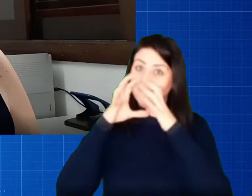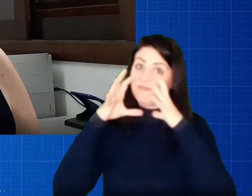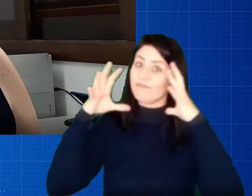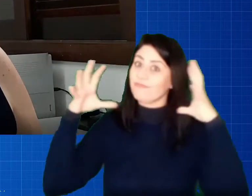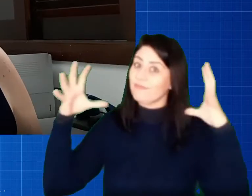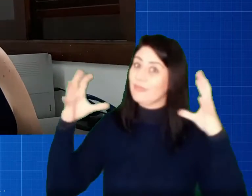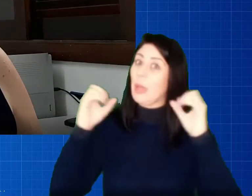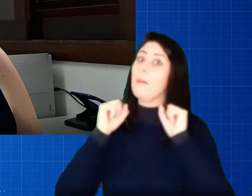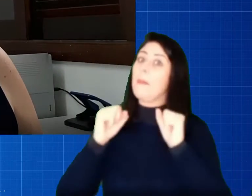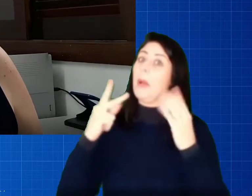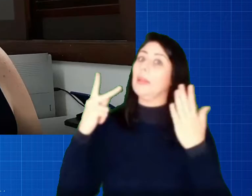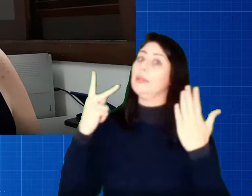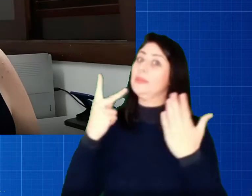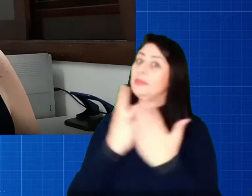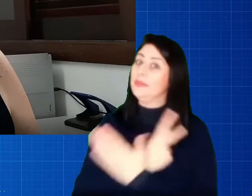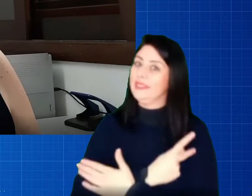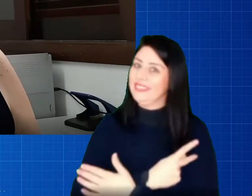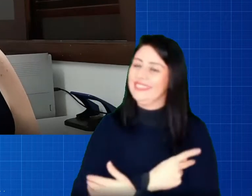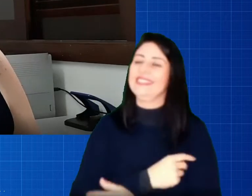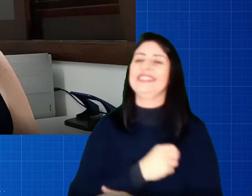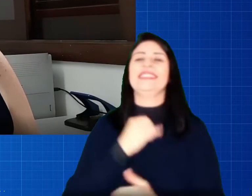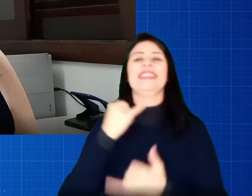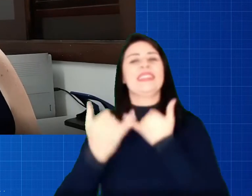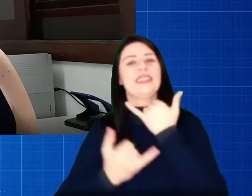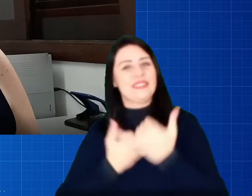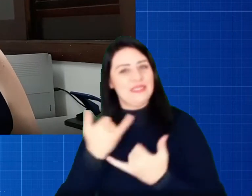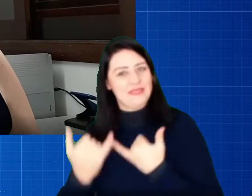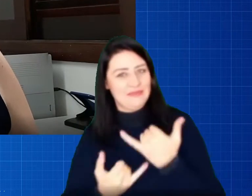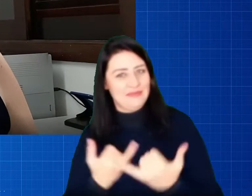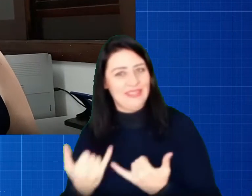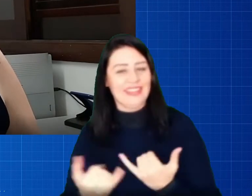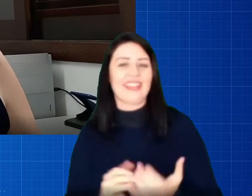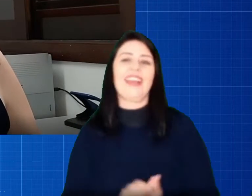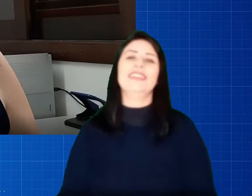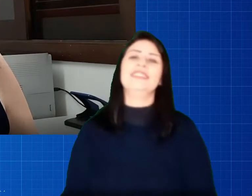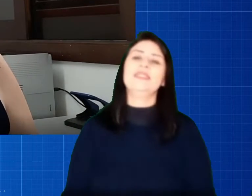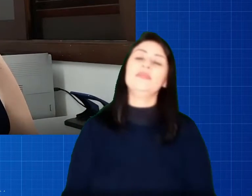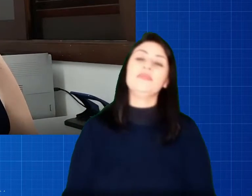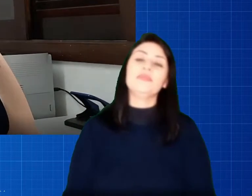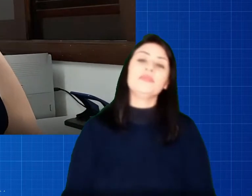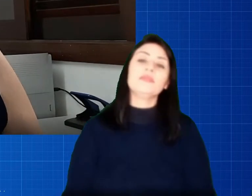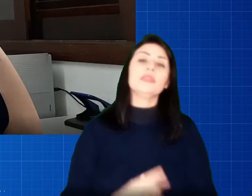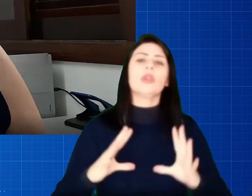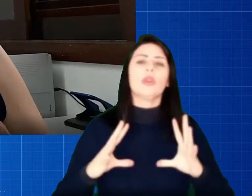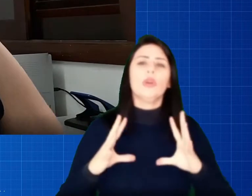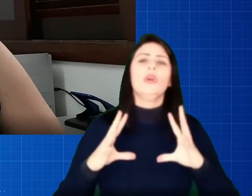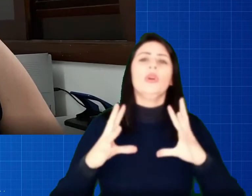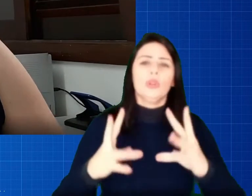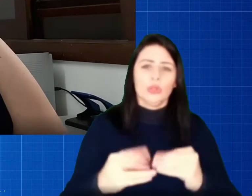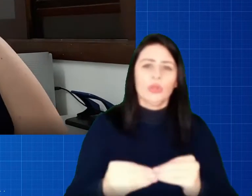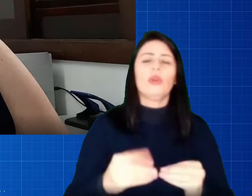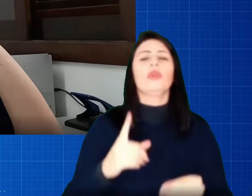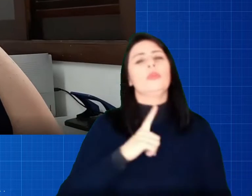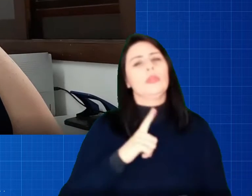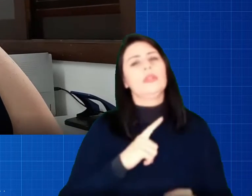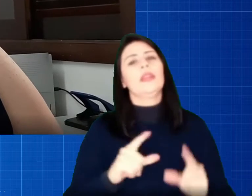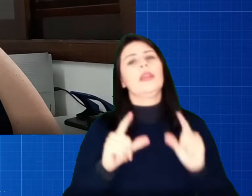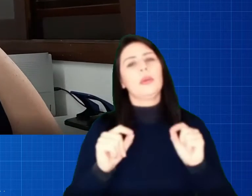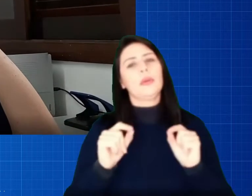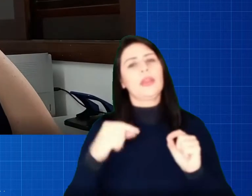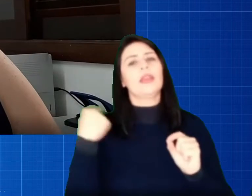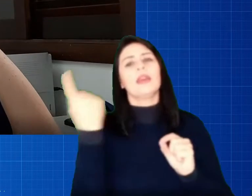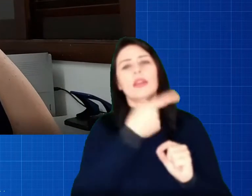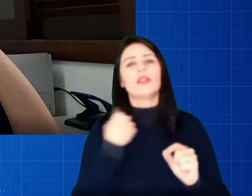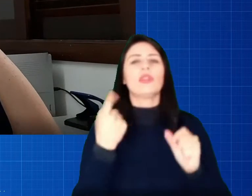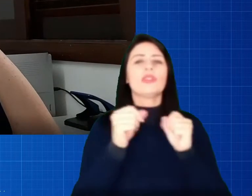cabe, corre porque, né, o negócio não está muito certo, né? E toda essa abordagem a gente faz